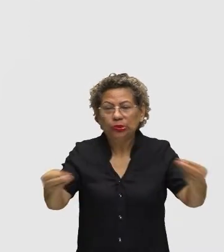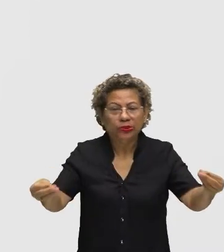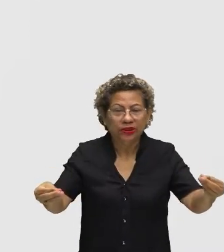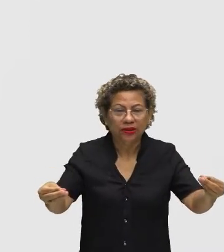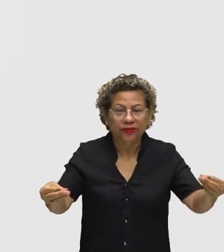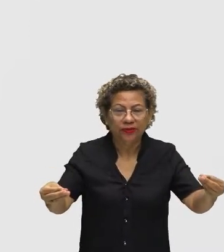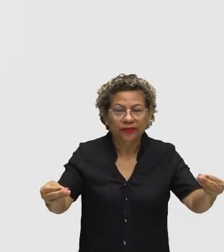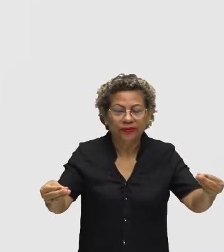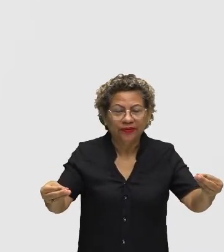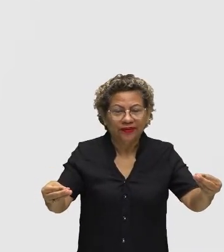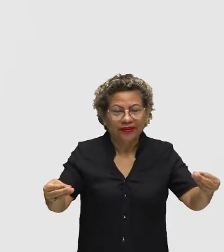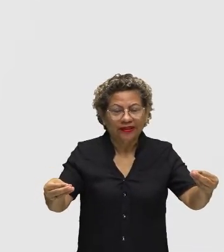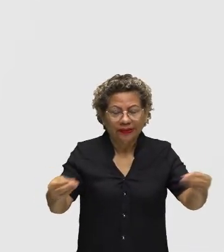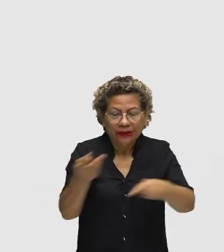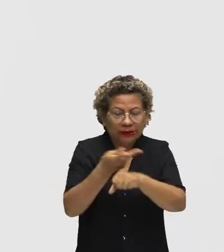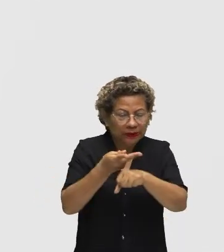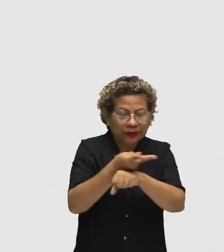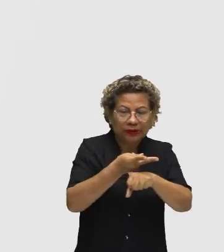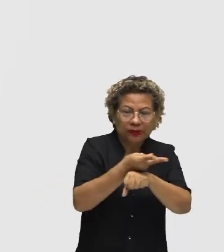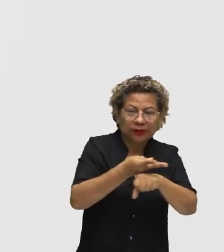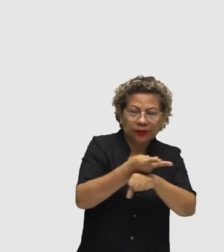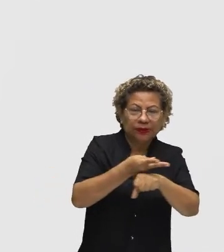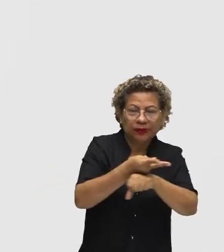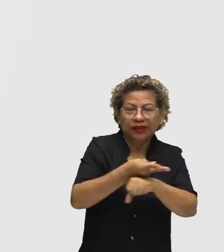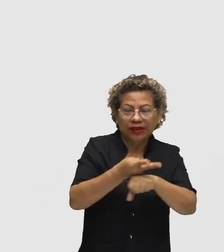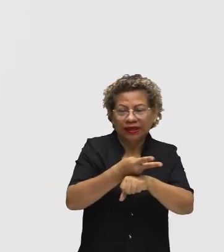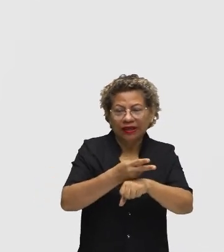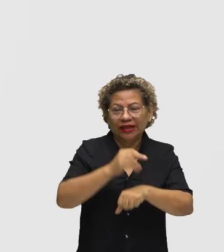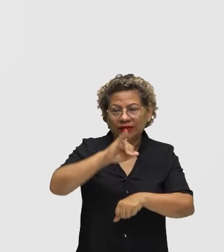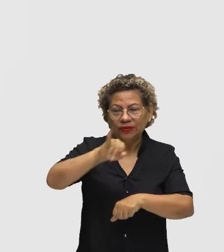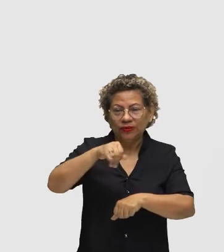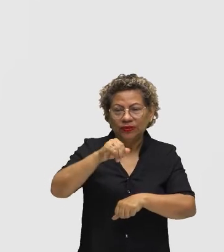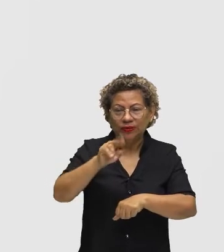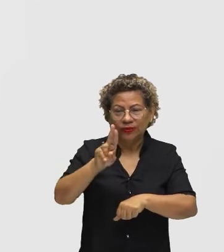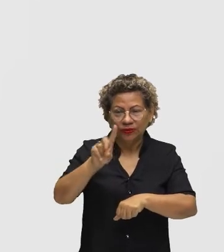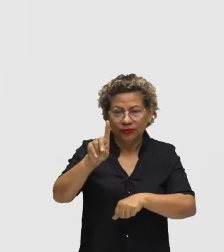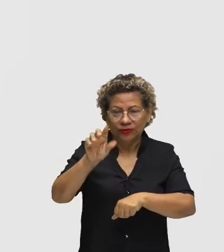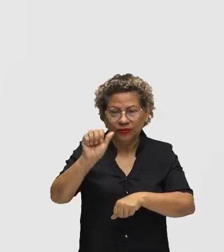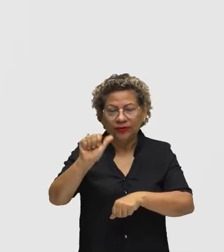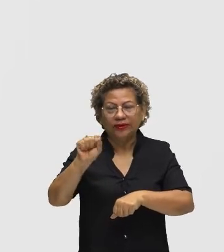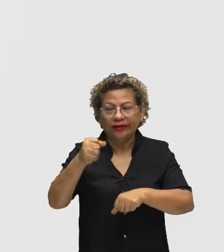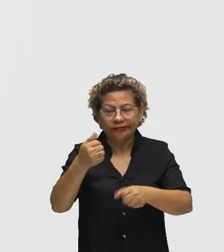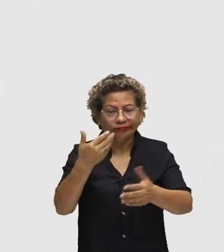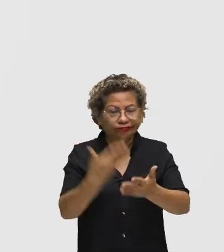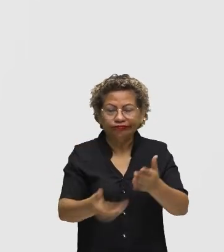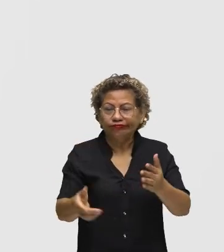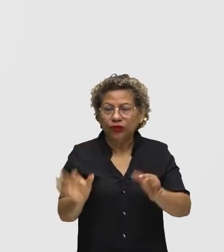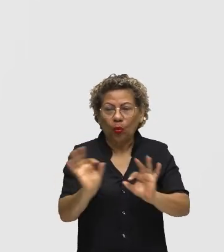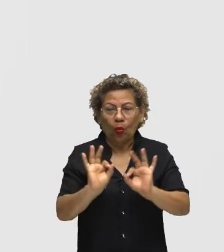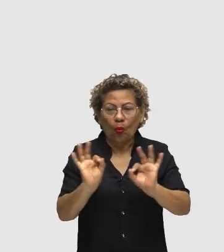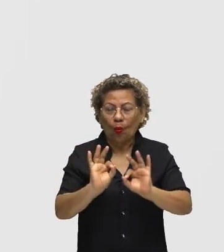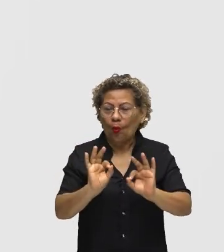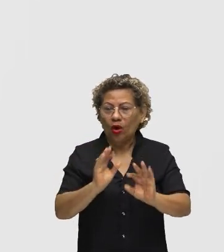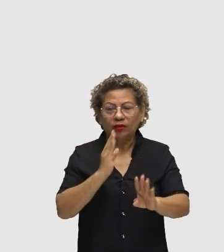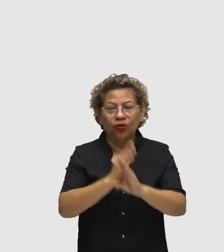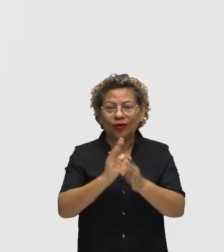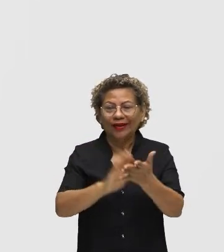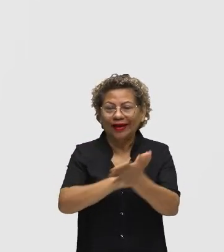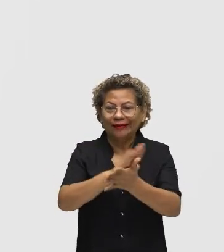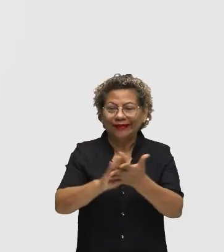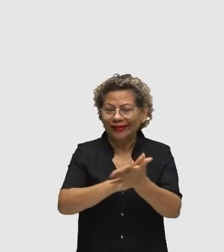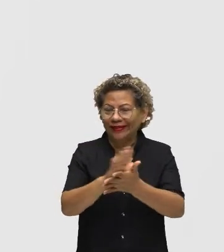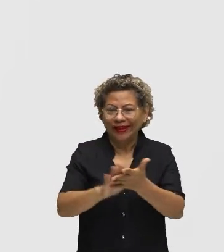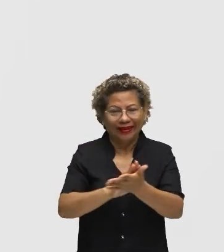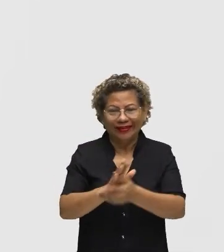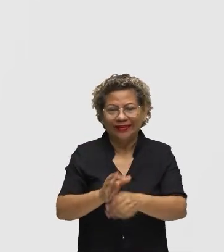muito comum você esconder as moedas e o dinheiro em sapato. Até hoje, às vezes, né, por medo de ser assaltado e tal, a galera esconde os